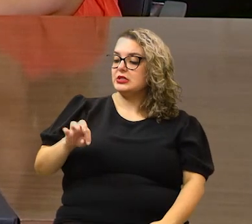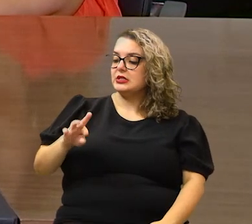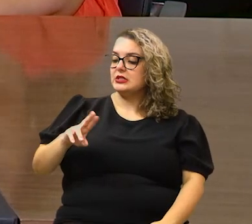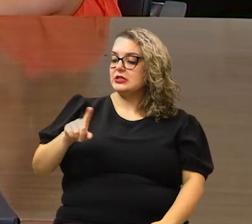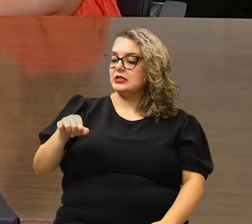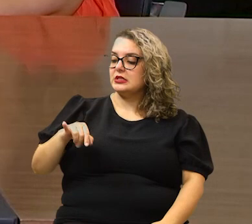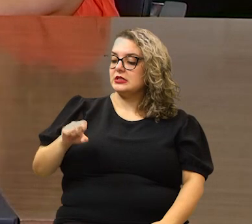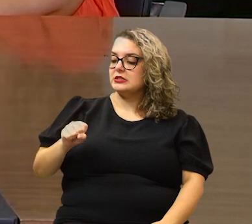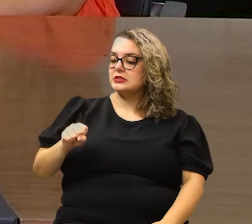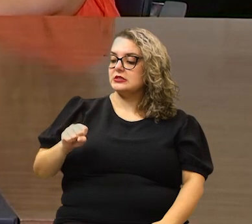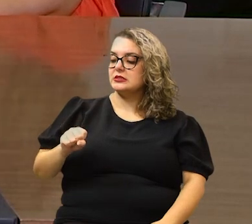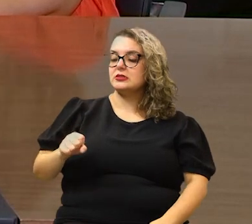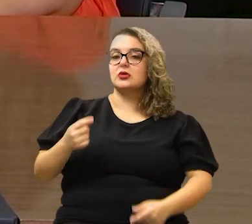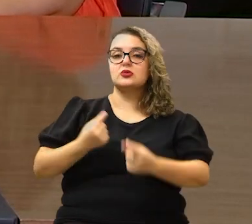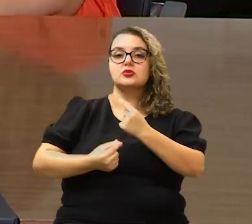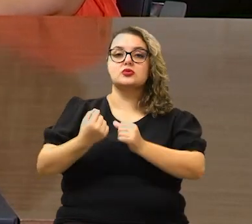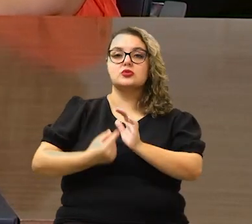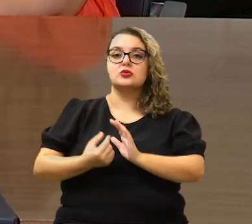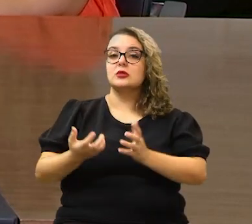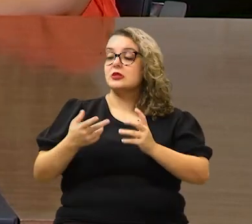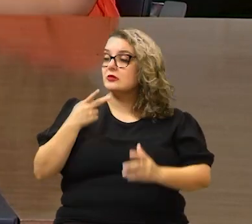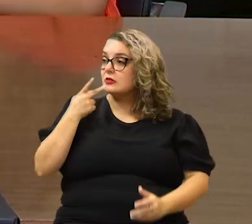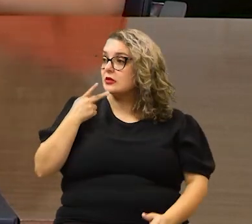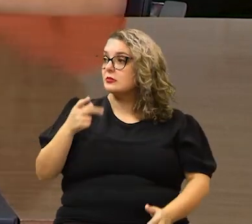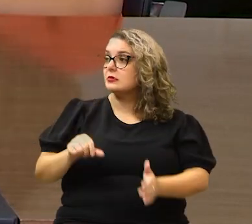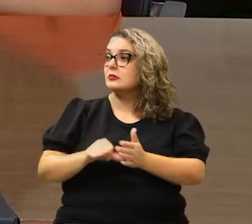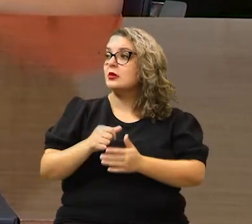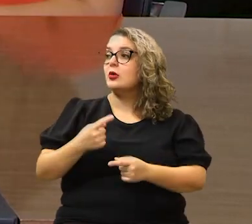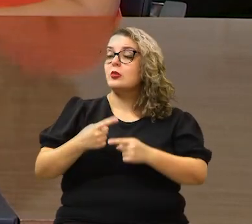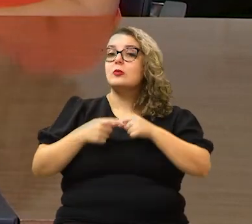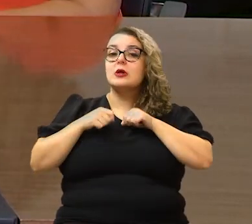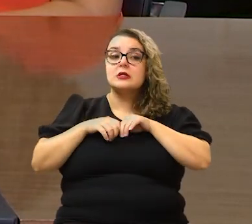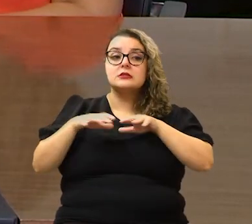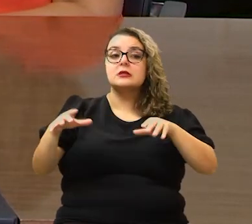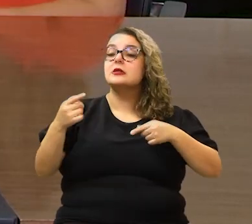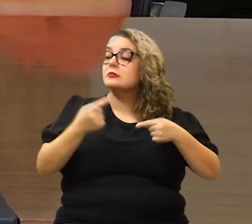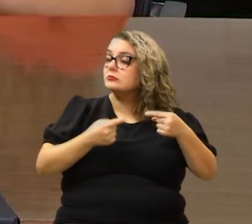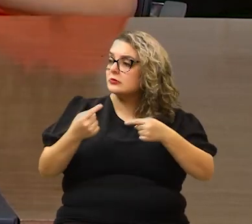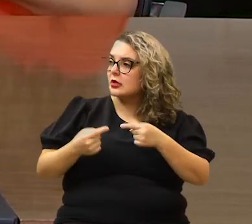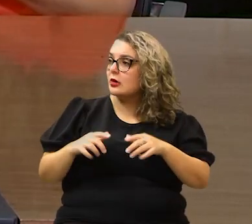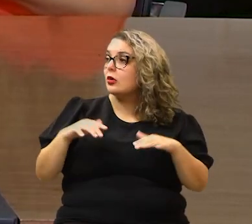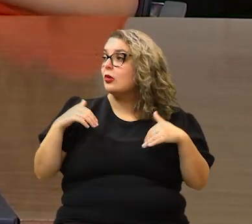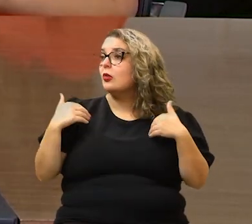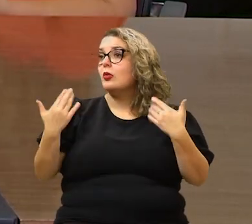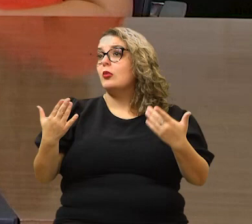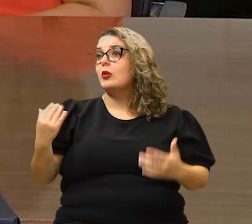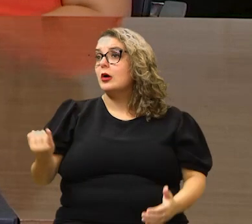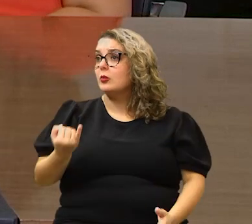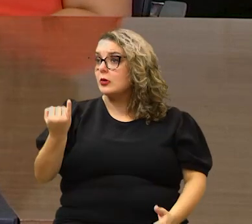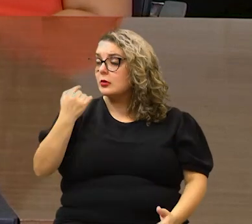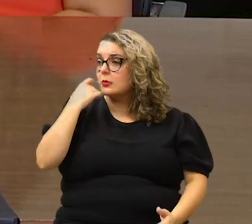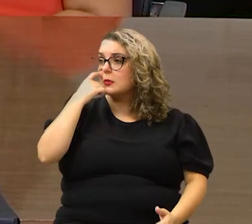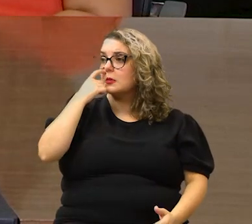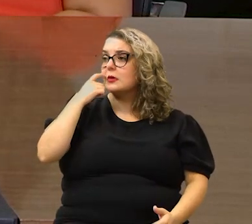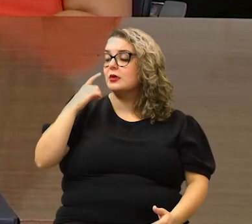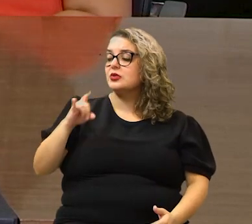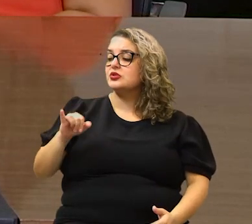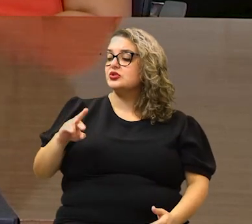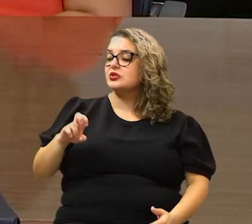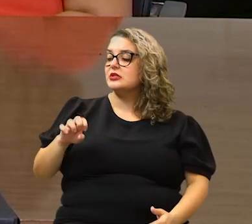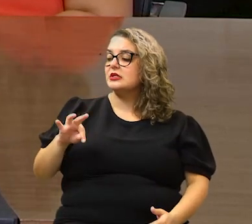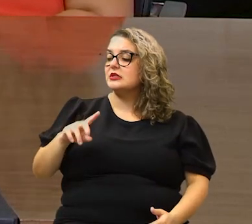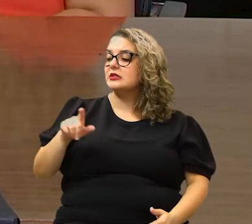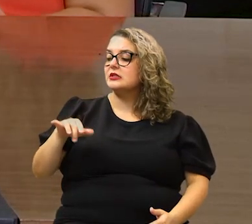diretrizes orçamentárias. Eu queria primeiramente que o senhor falasse por que essa ampla divulgação, qual é a importância das